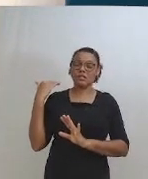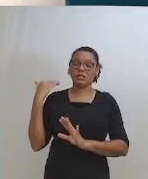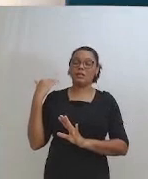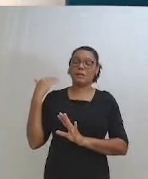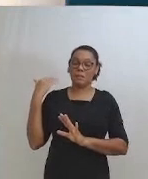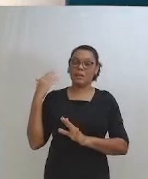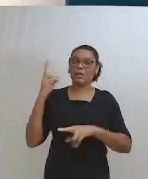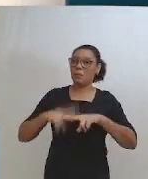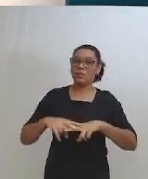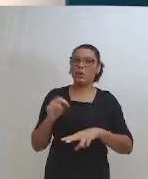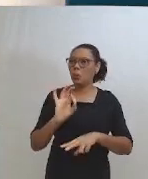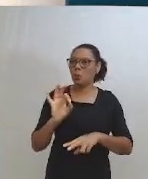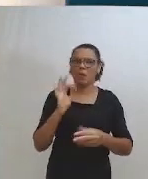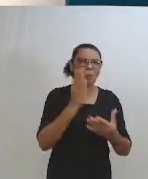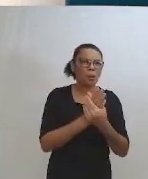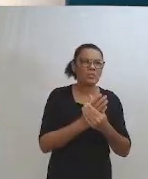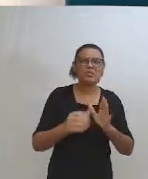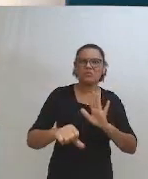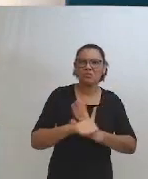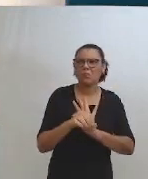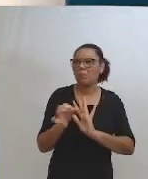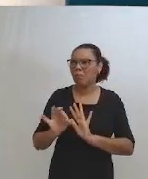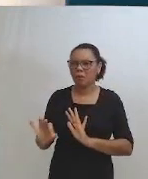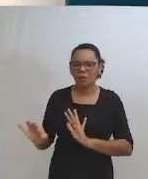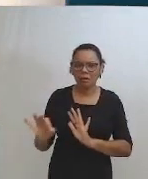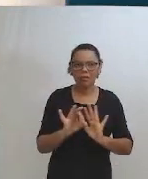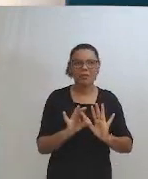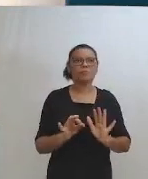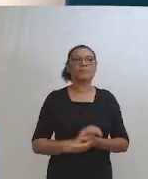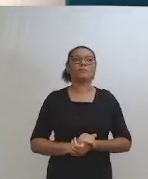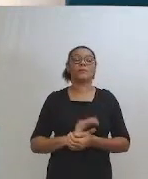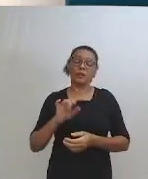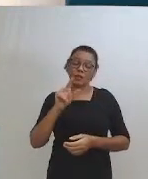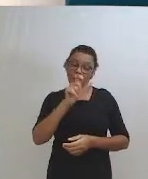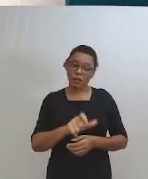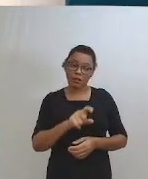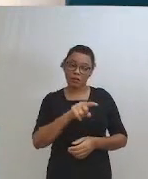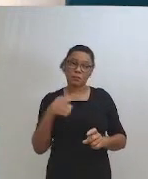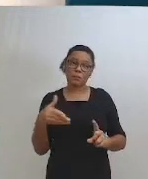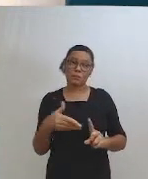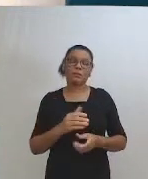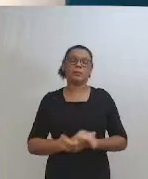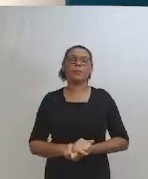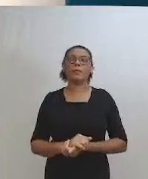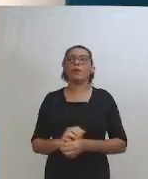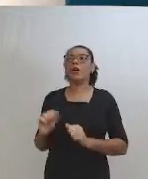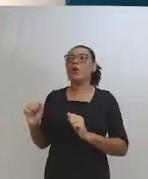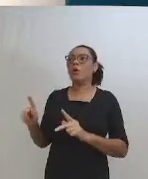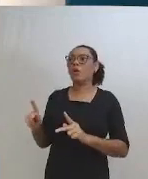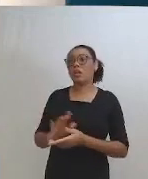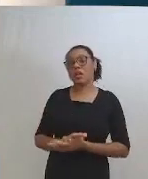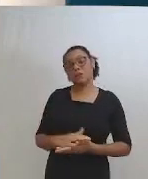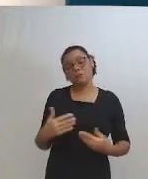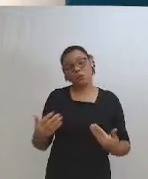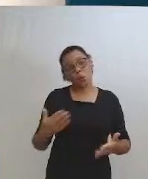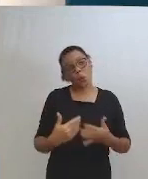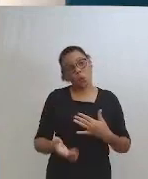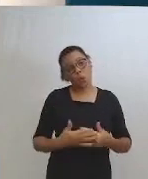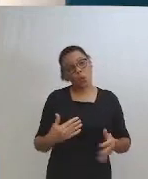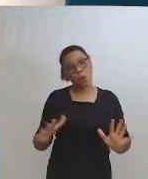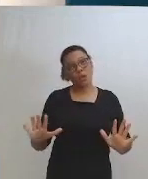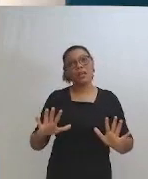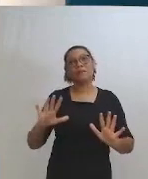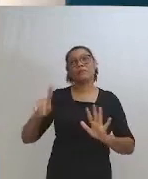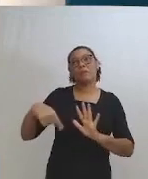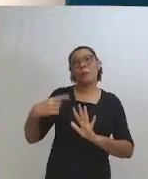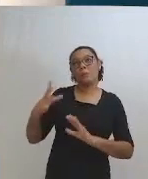processo criminal em desfavor do paciente. Pois não, doutor. De qualquer maneira, a par dos esclarecimentos precisos do